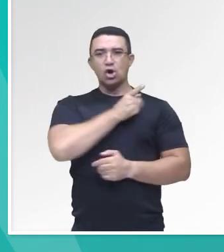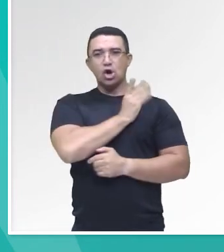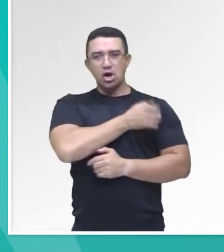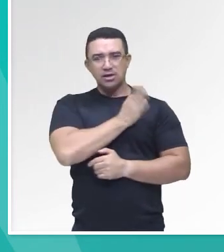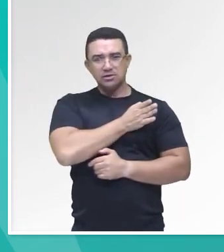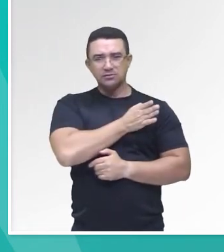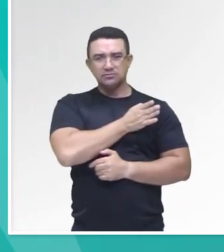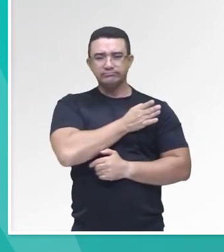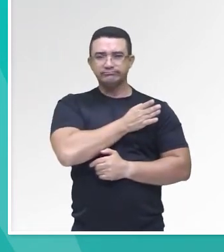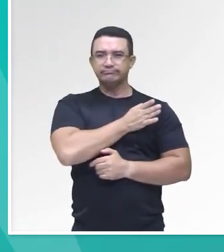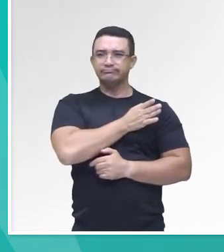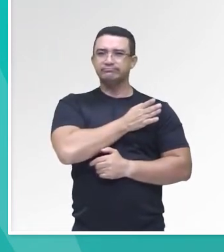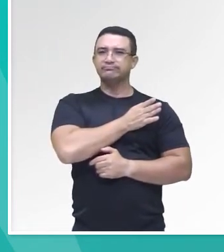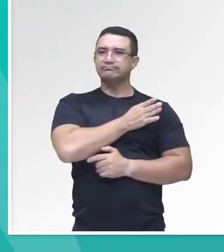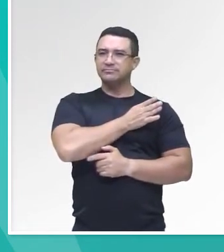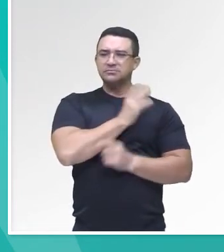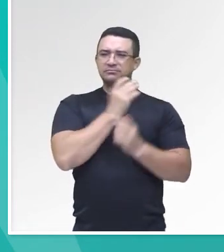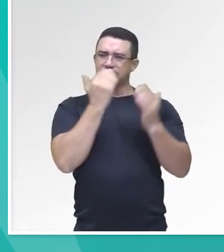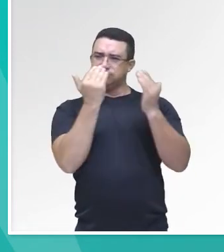é um